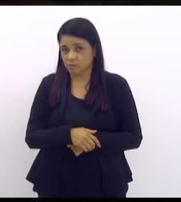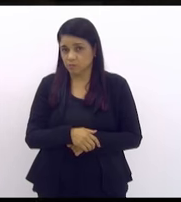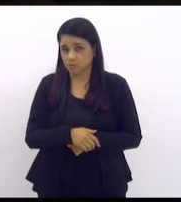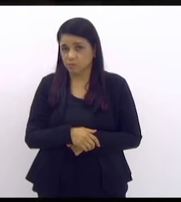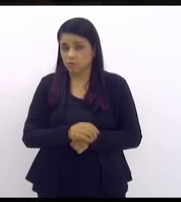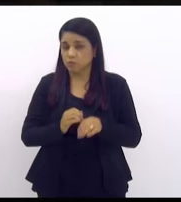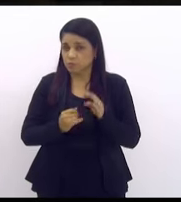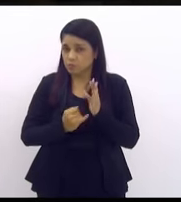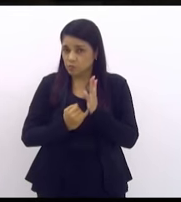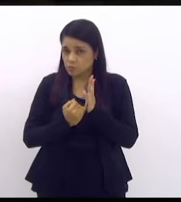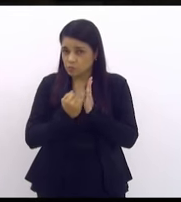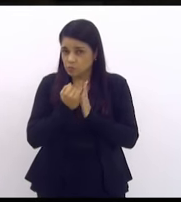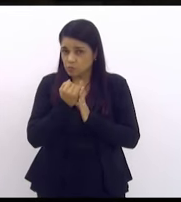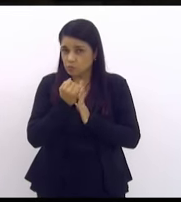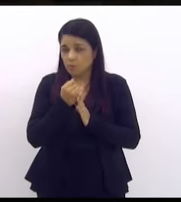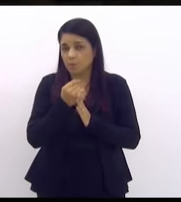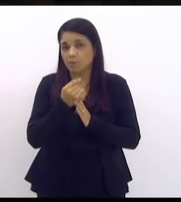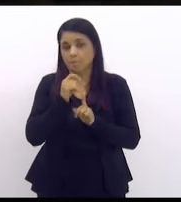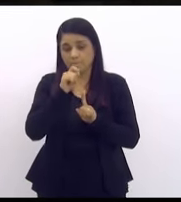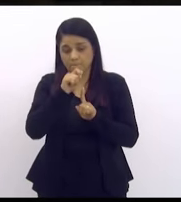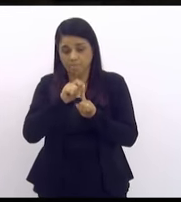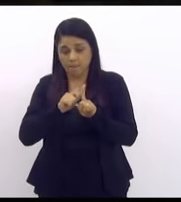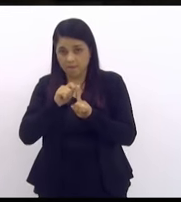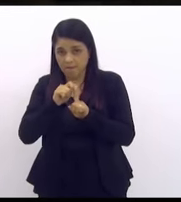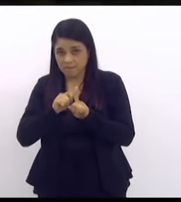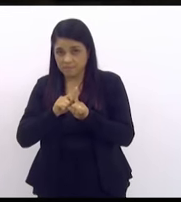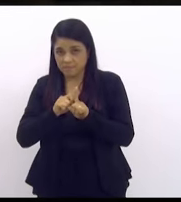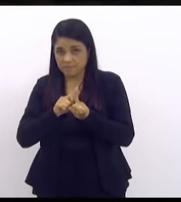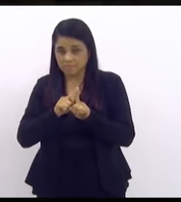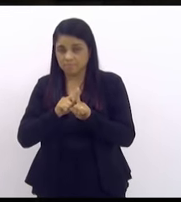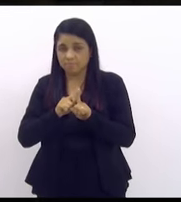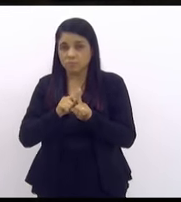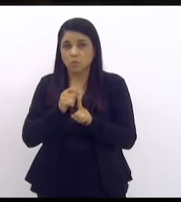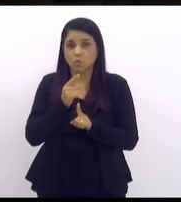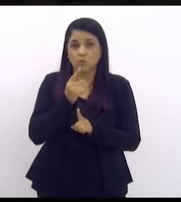o juro mensal varia de